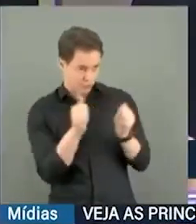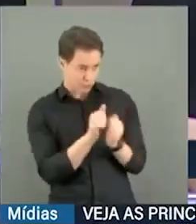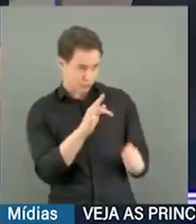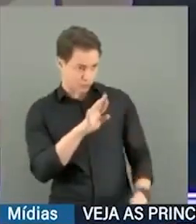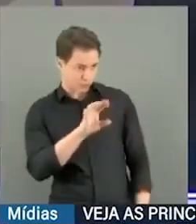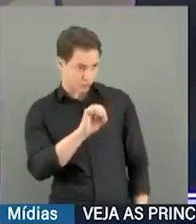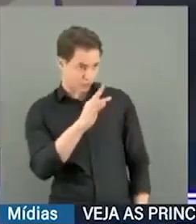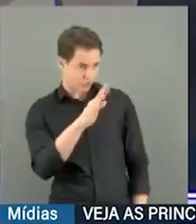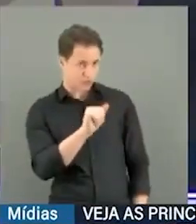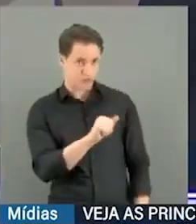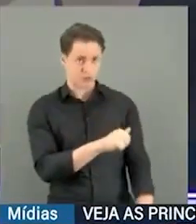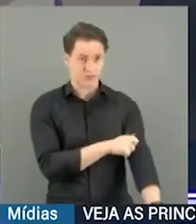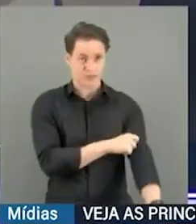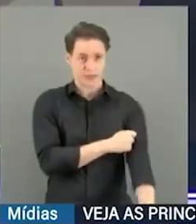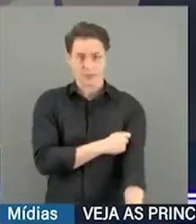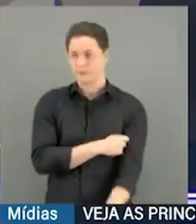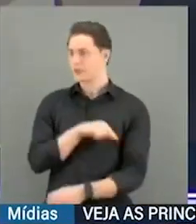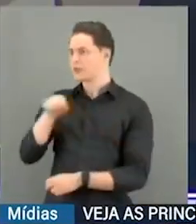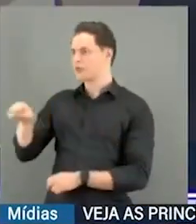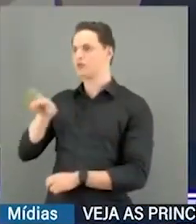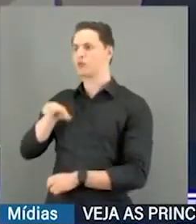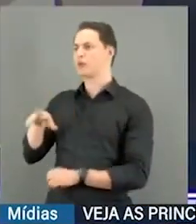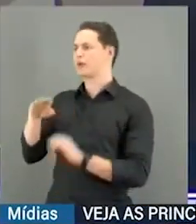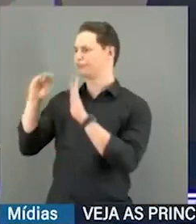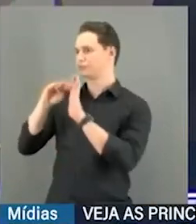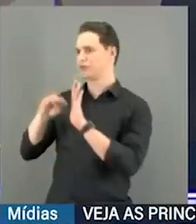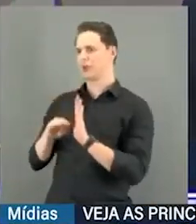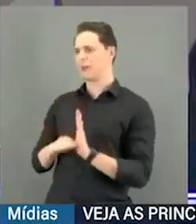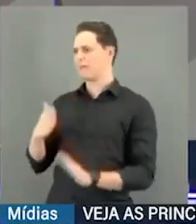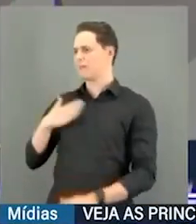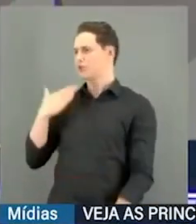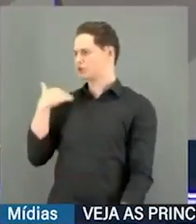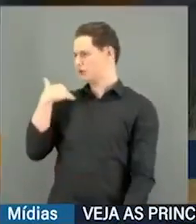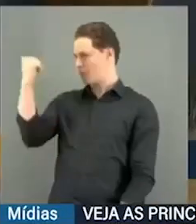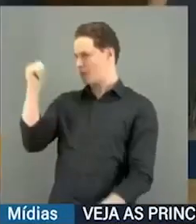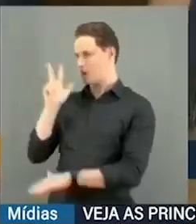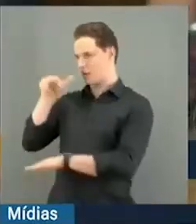Isso não está no escopo da minha convocação aqui.